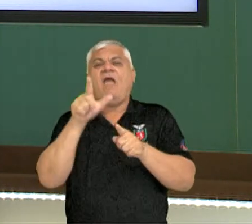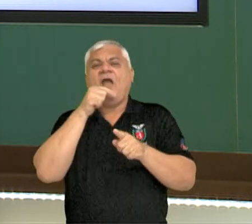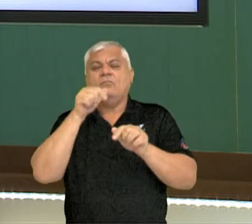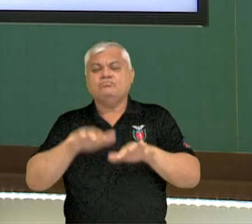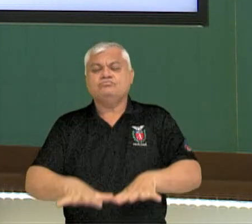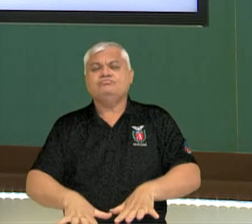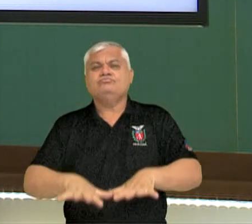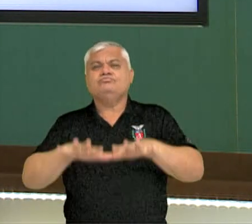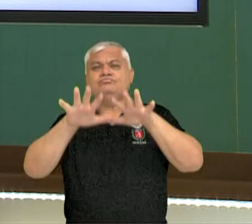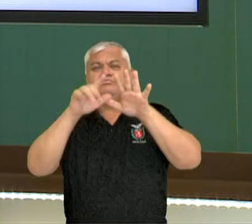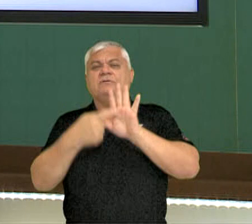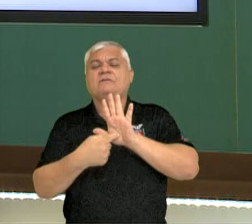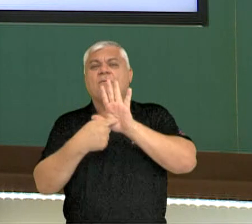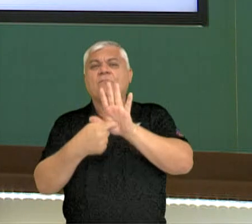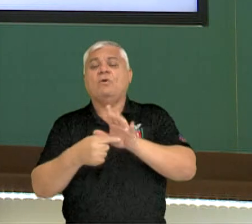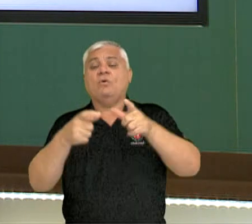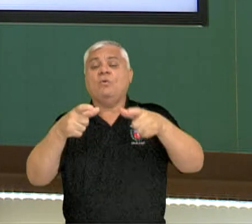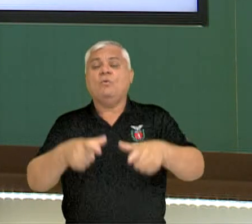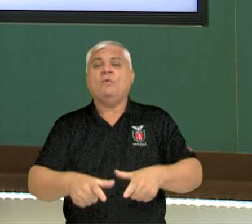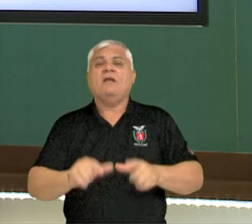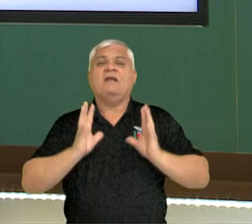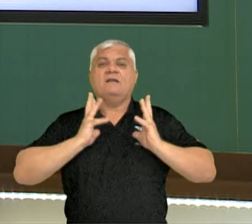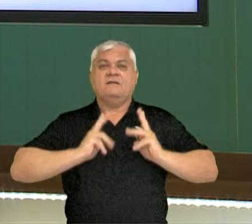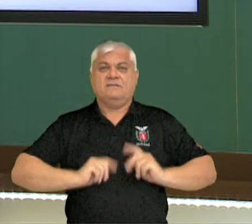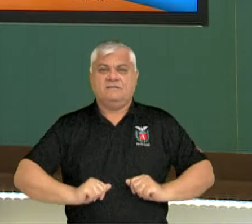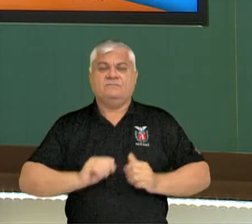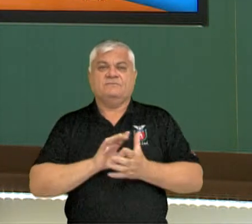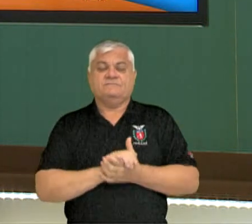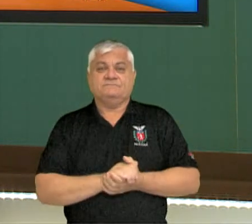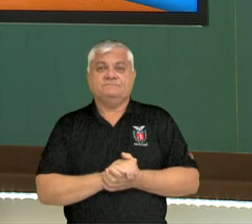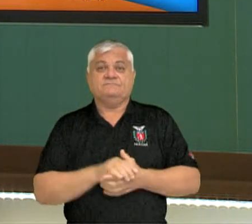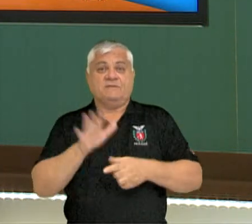como indicadores de poluentes ambientais.